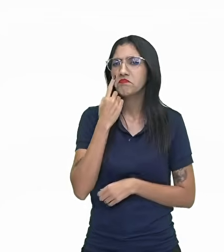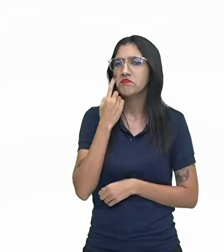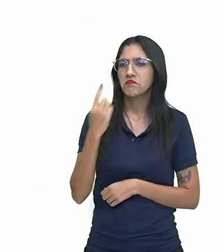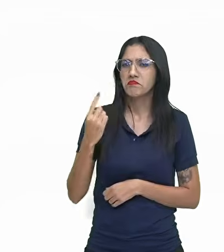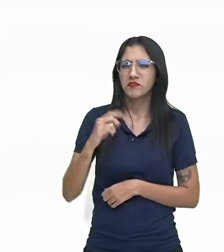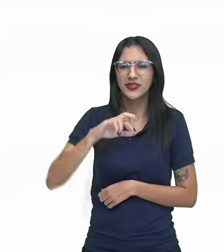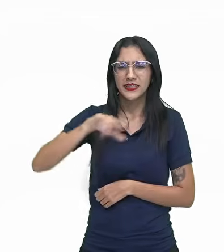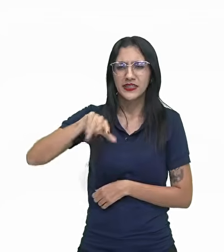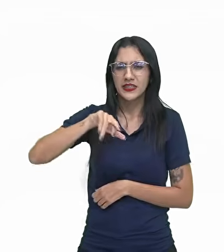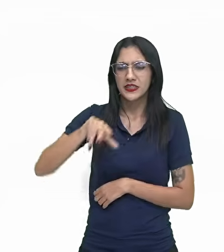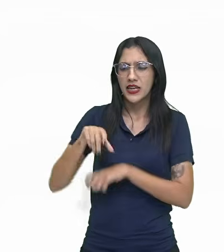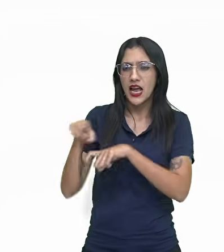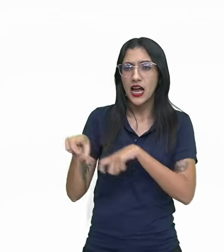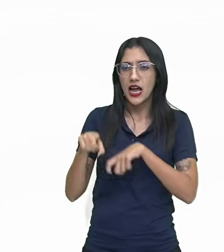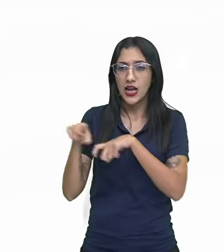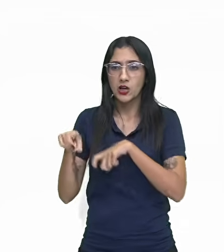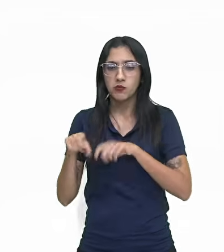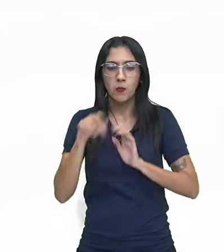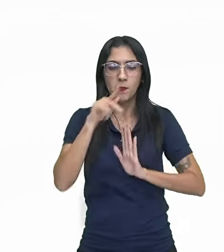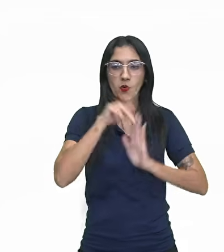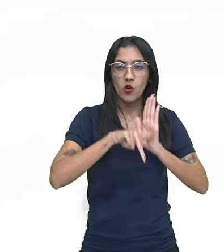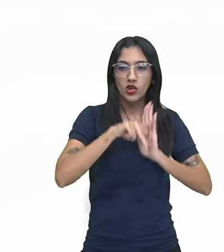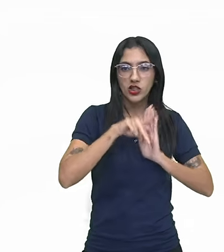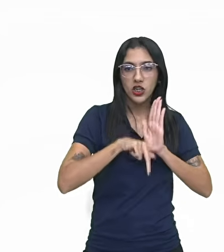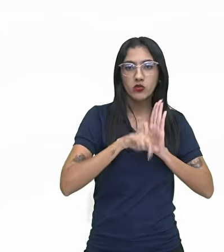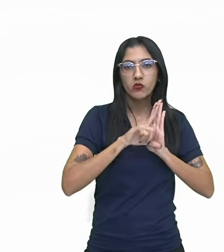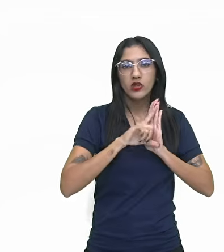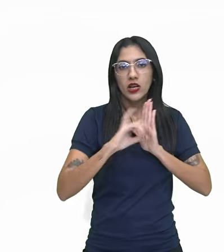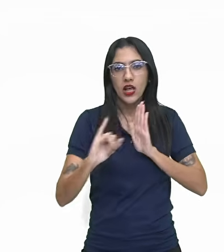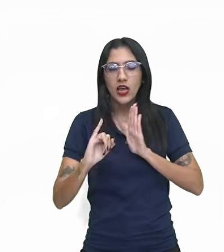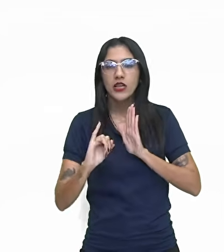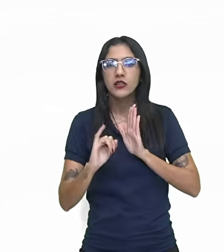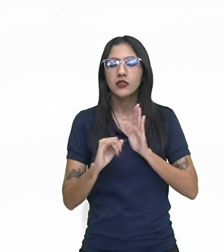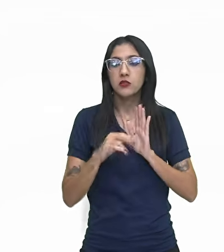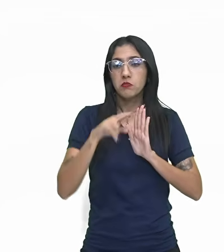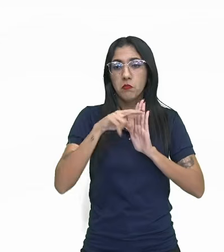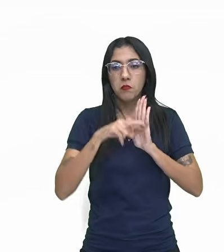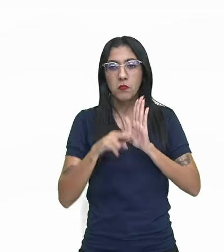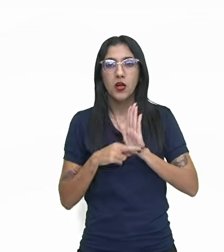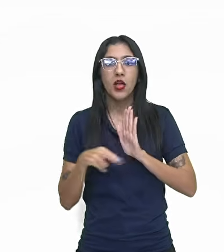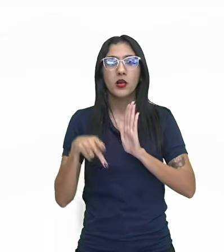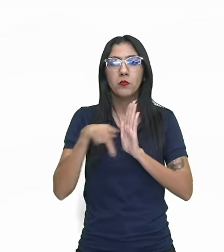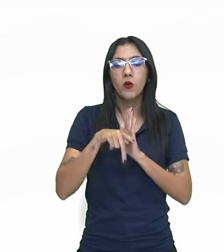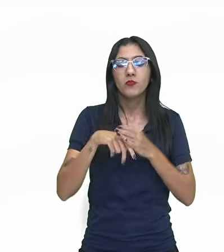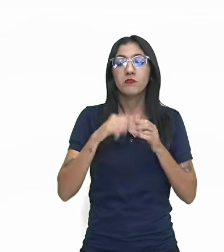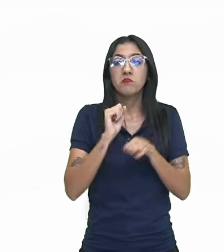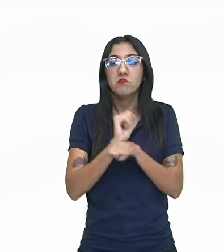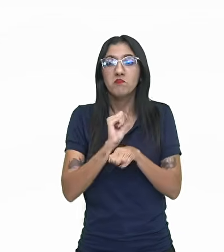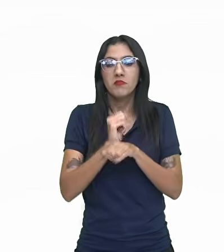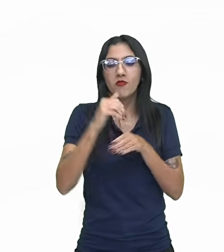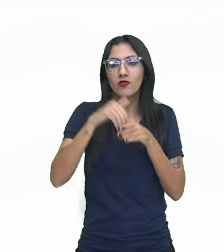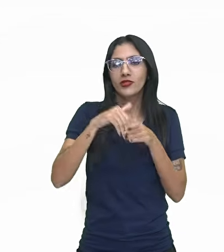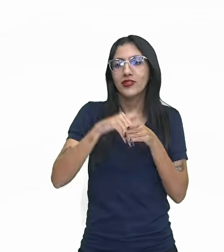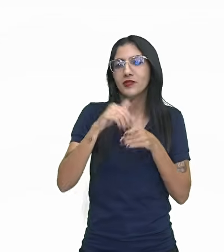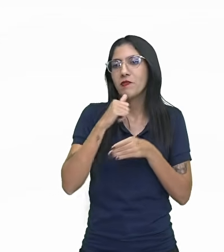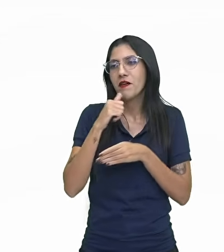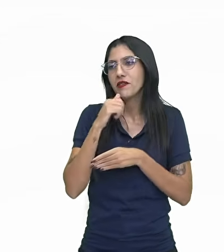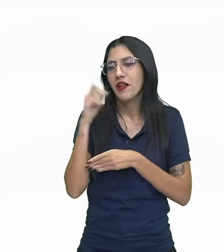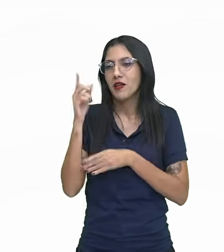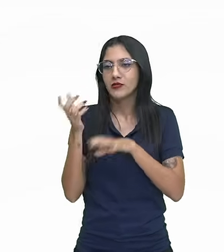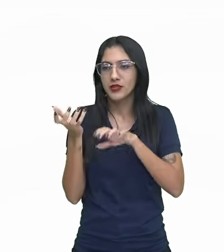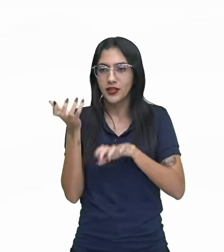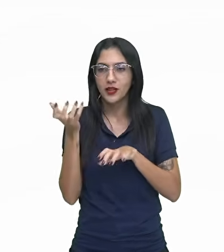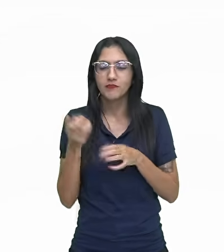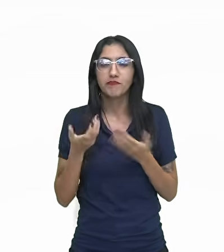Sem Agro, projeto de lei que regulamenta o mercado de carbono, espera a votação no Senado. Então, toda vez que você